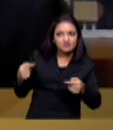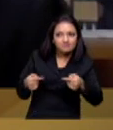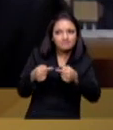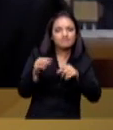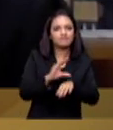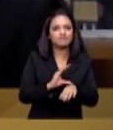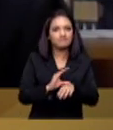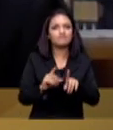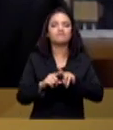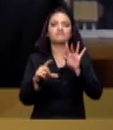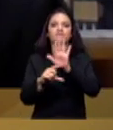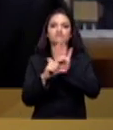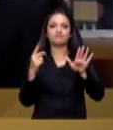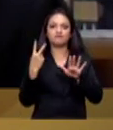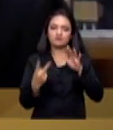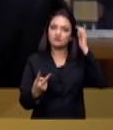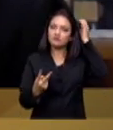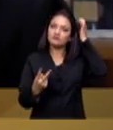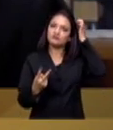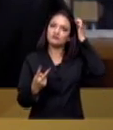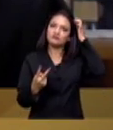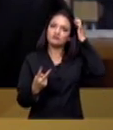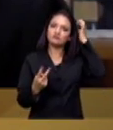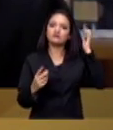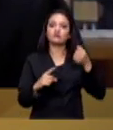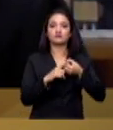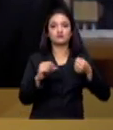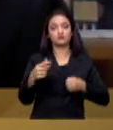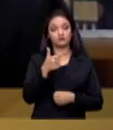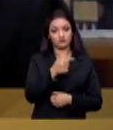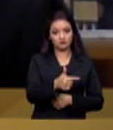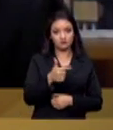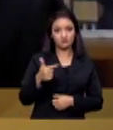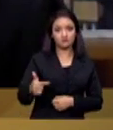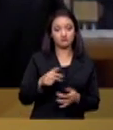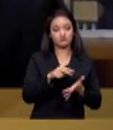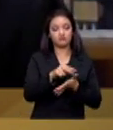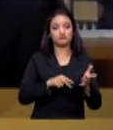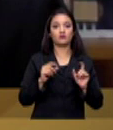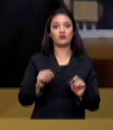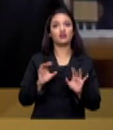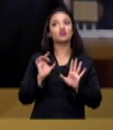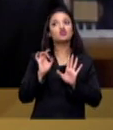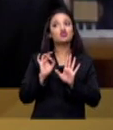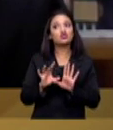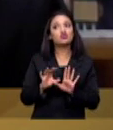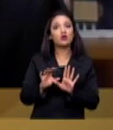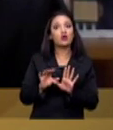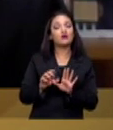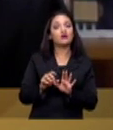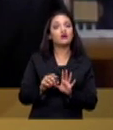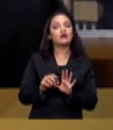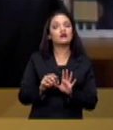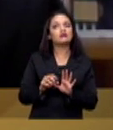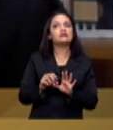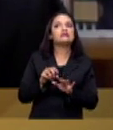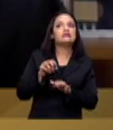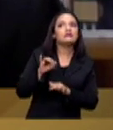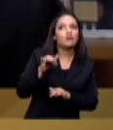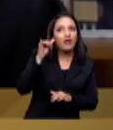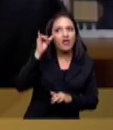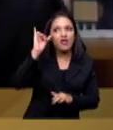também no parágrafo 2º do artigo 22, deva-se ler: salvo para evitar perecimento de direito.